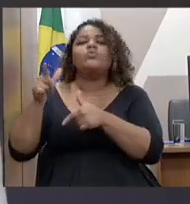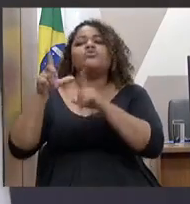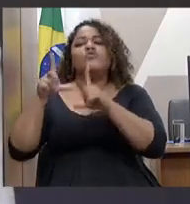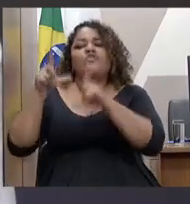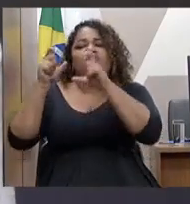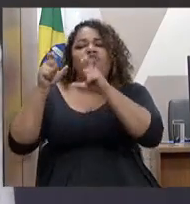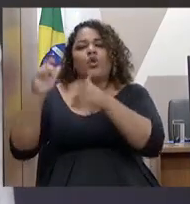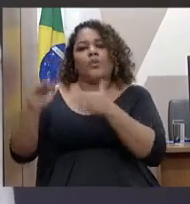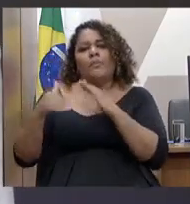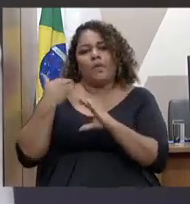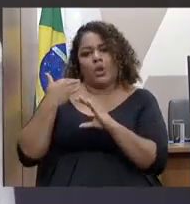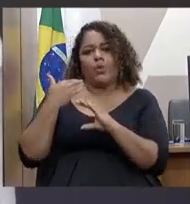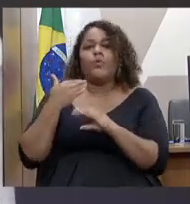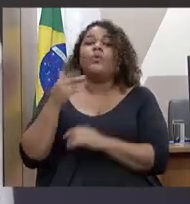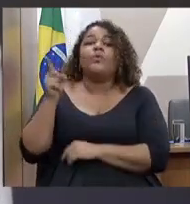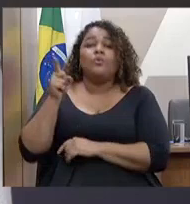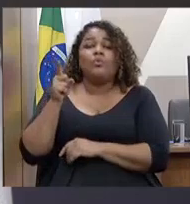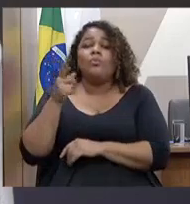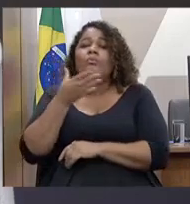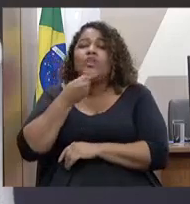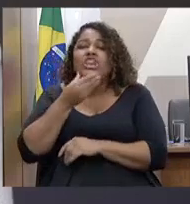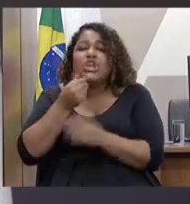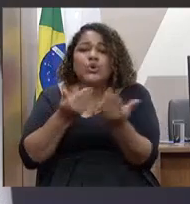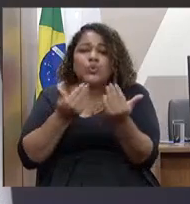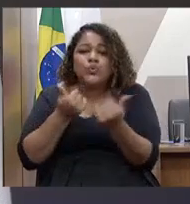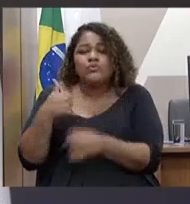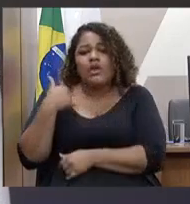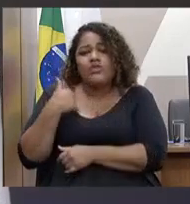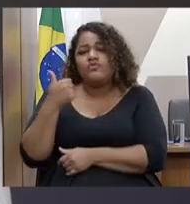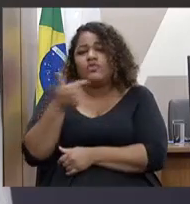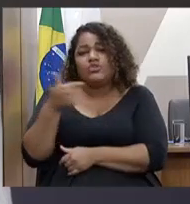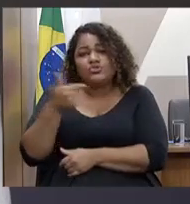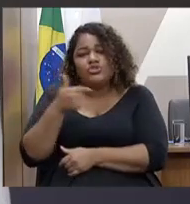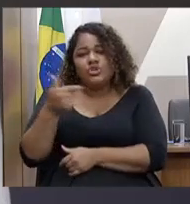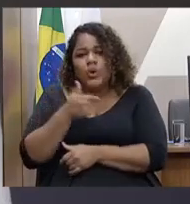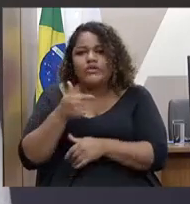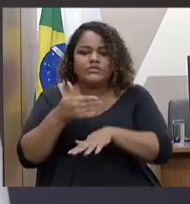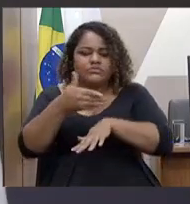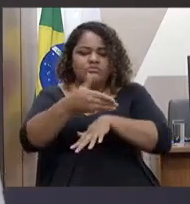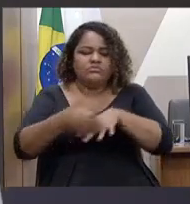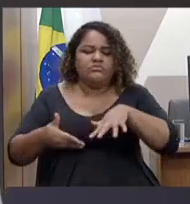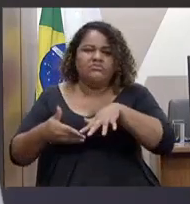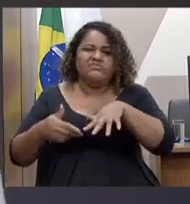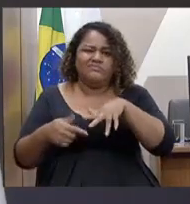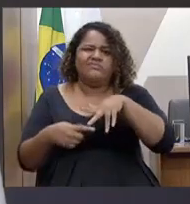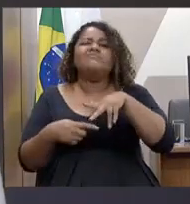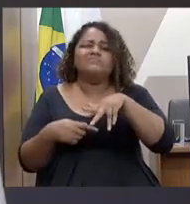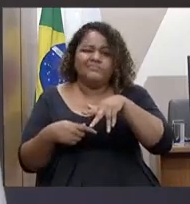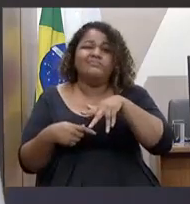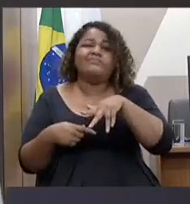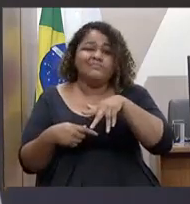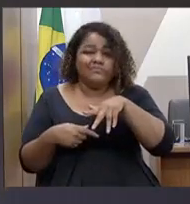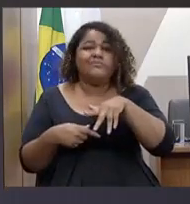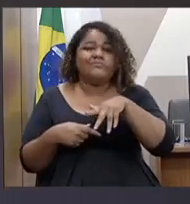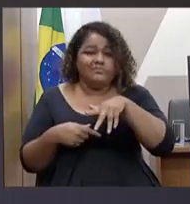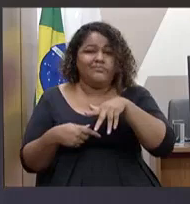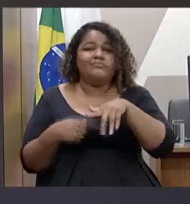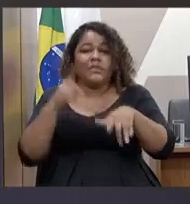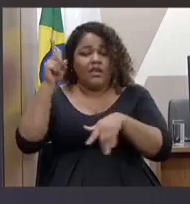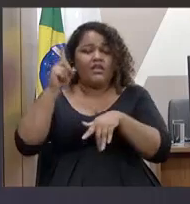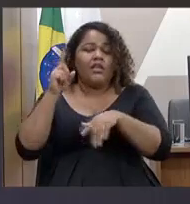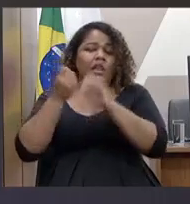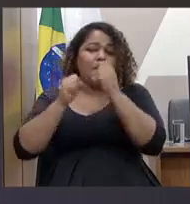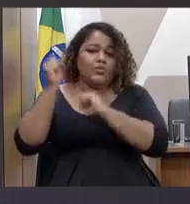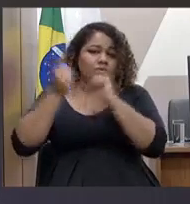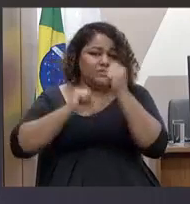anos perdeu os dedos de imóvel Então isso que tá acontecendo foi esse meses